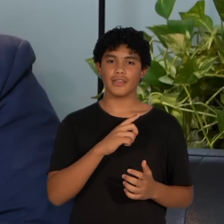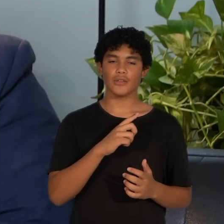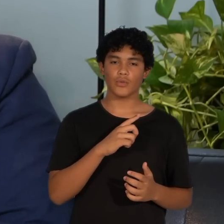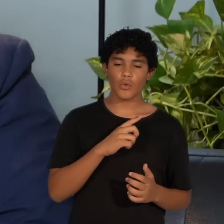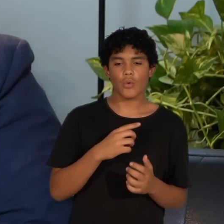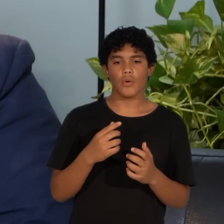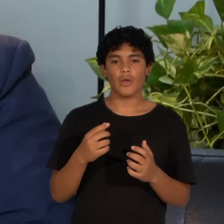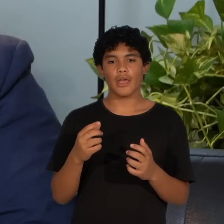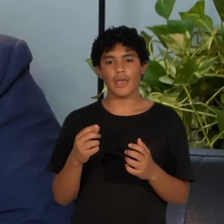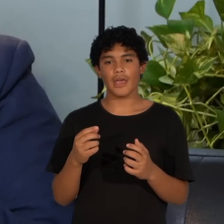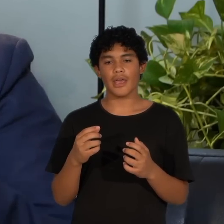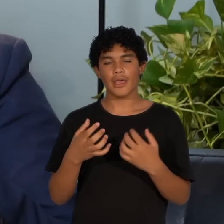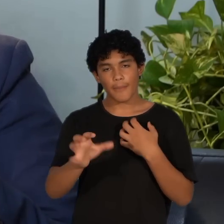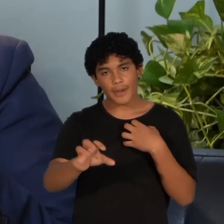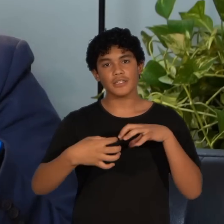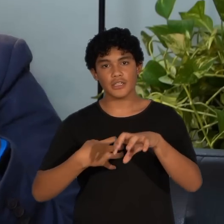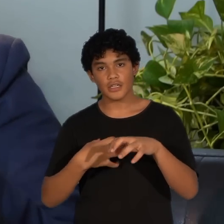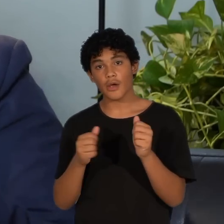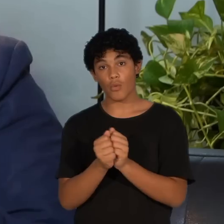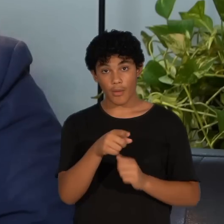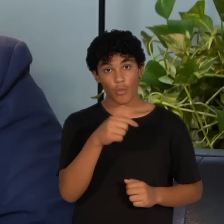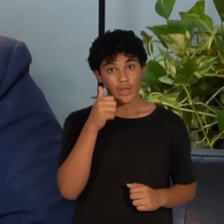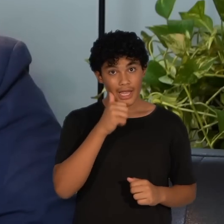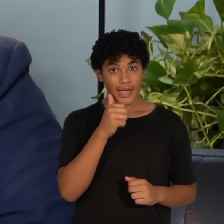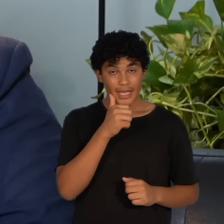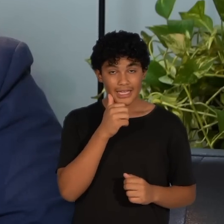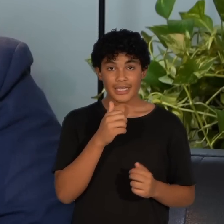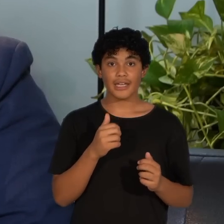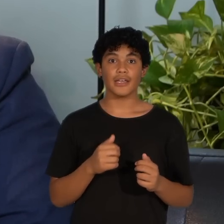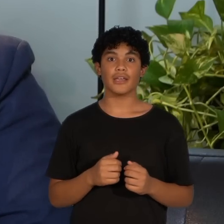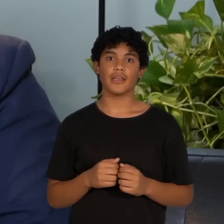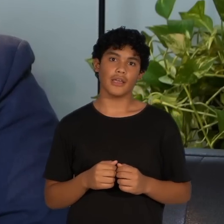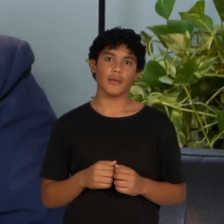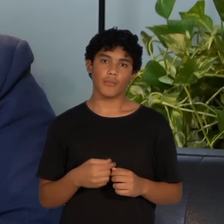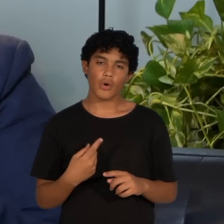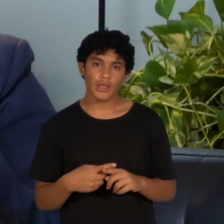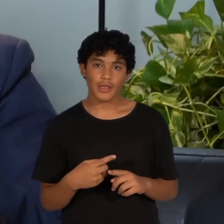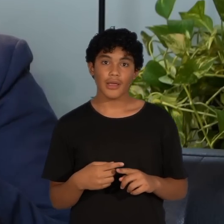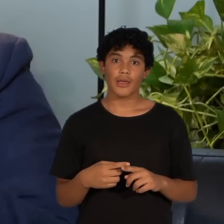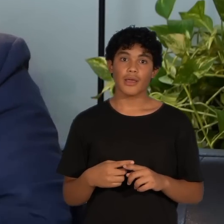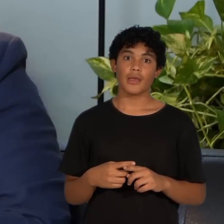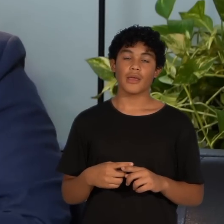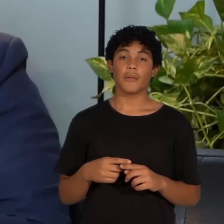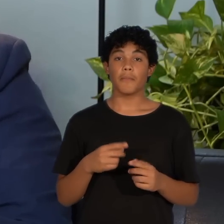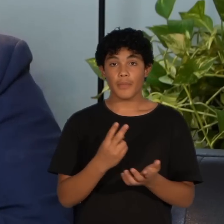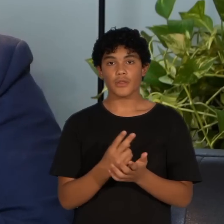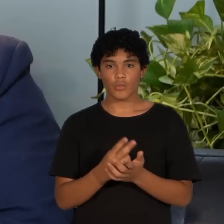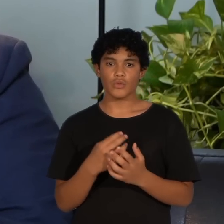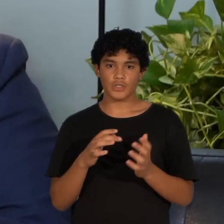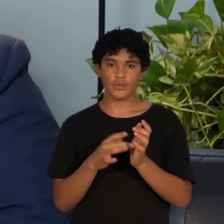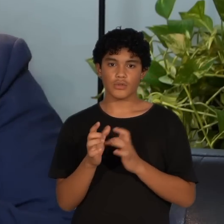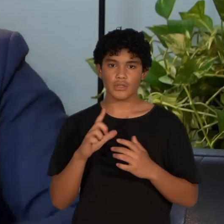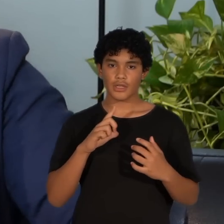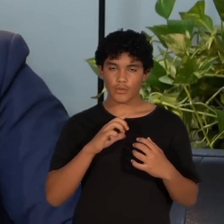empático e simpático, né? E foi muito acolhedor e muito recebedor dessa mulher, né? Que era uma coisa assim, Jesus quebra todos esses tabus. Por